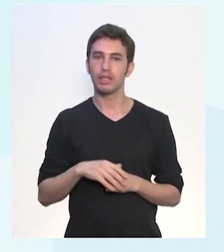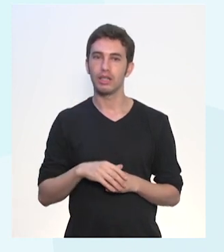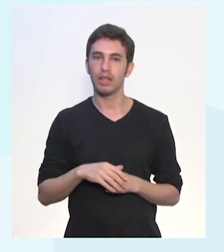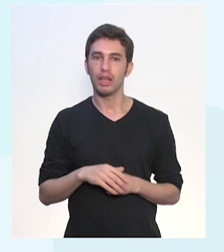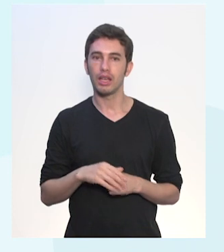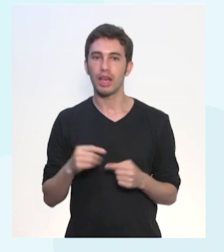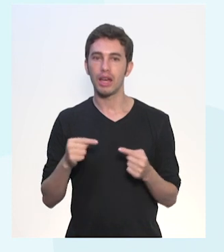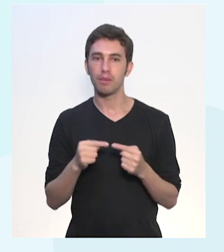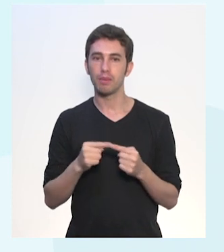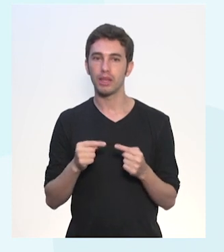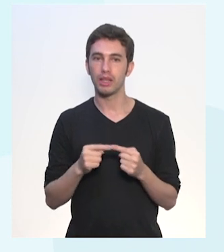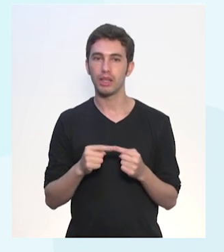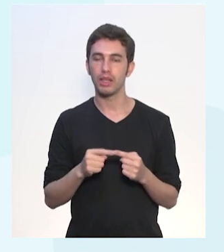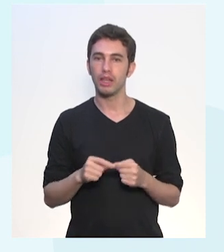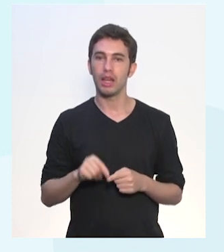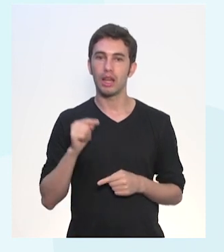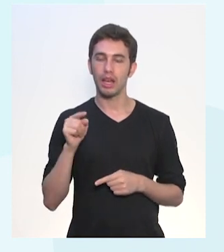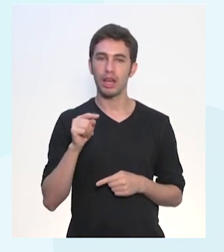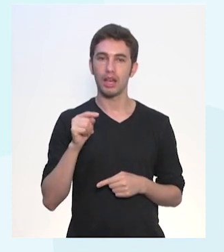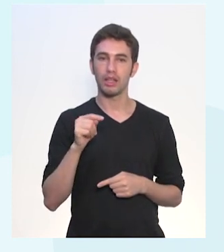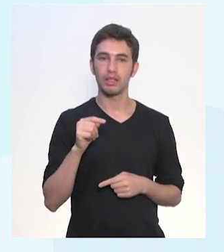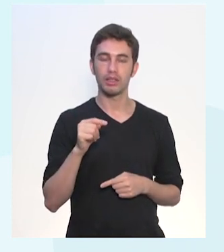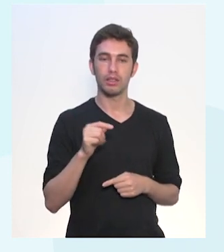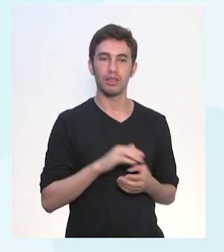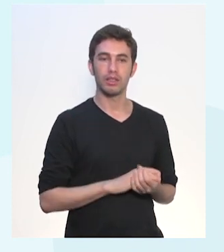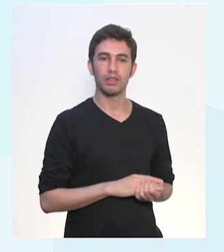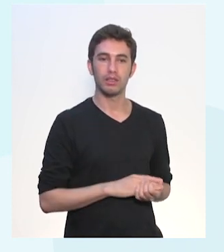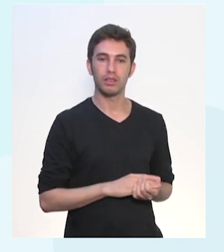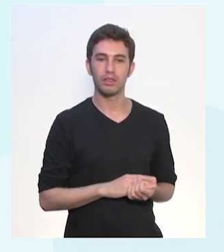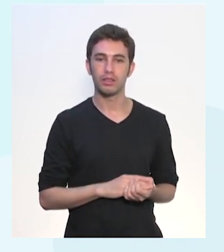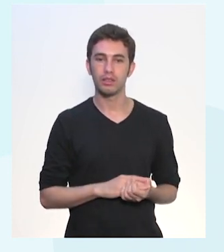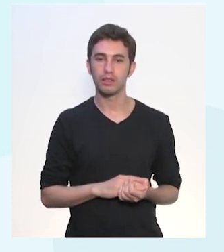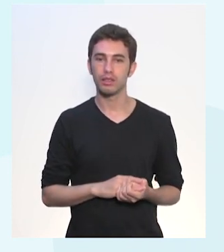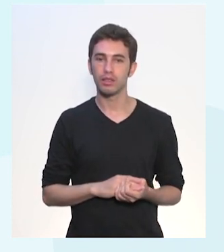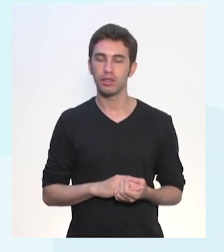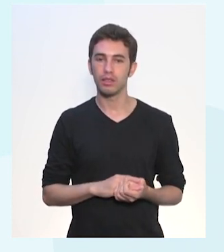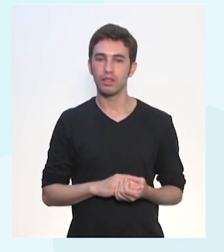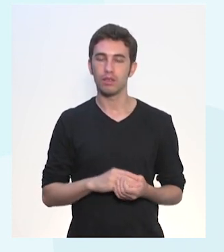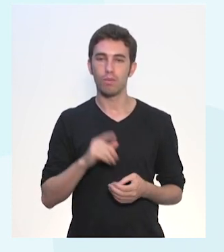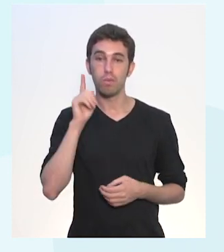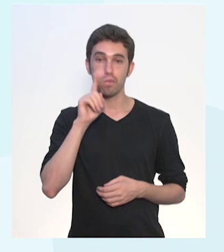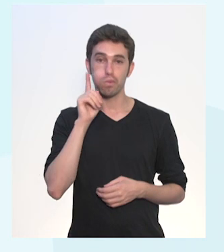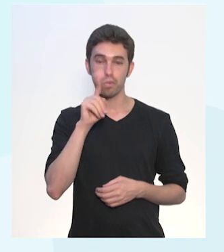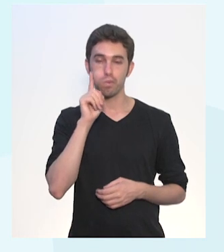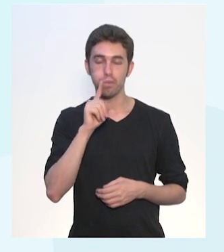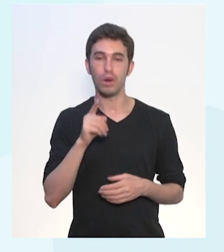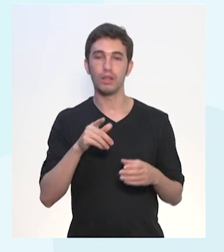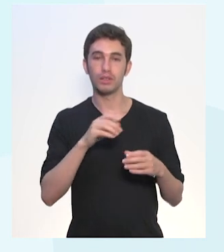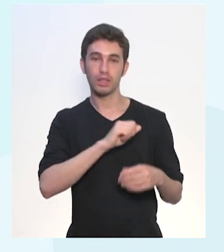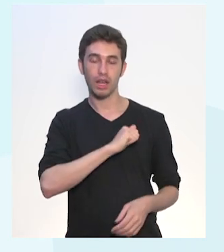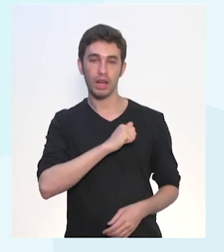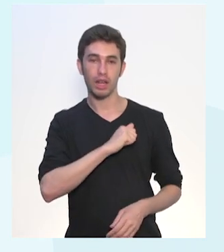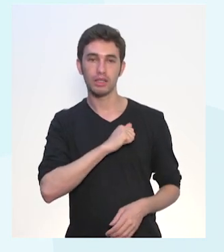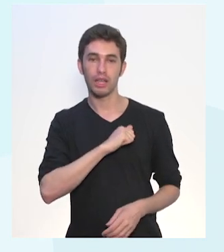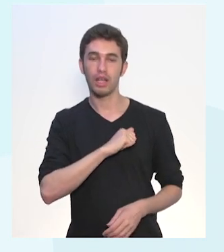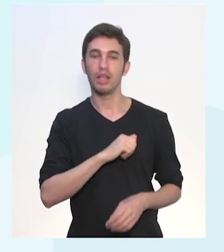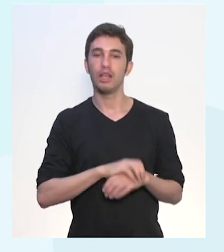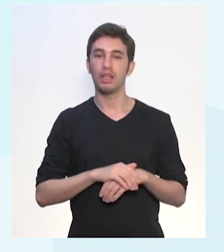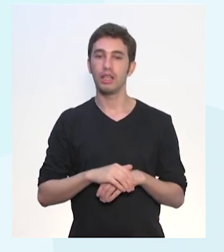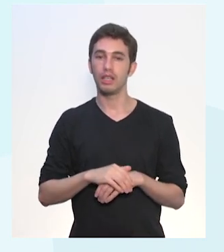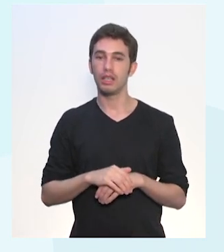e Estados Unidos. Tá? Eles chamam lá, é uma ramificação de países do Ocidente que não pertencem à